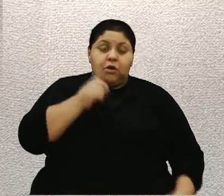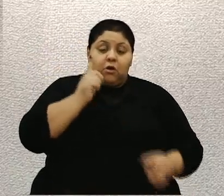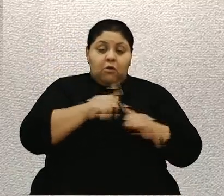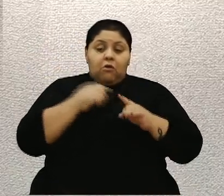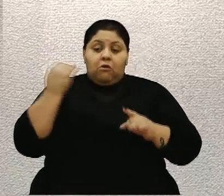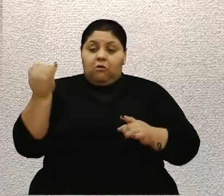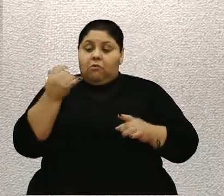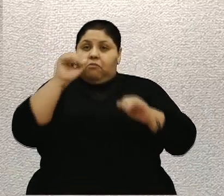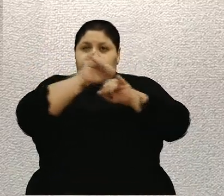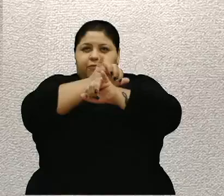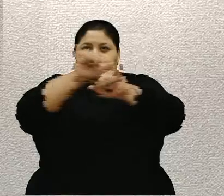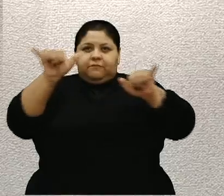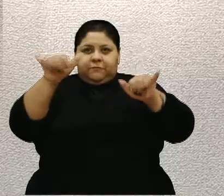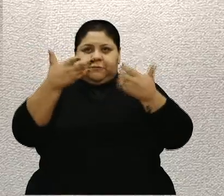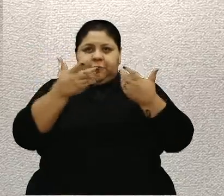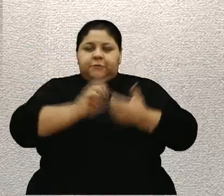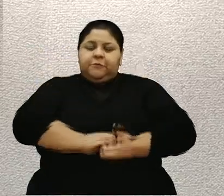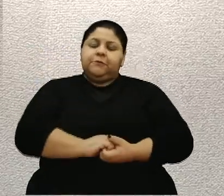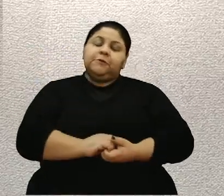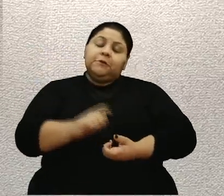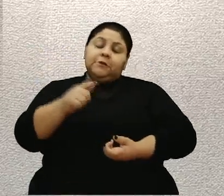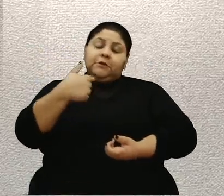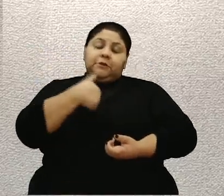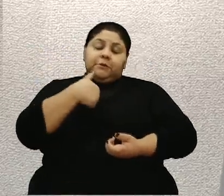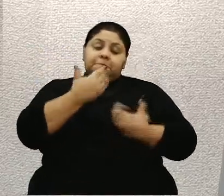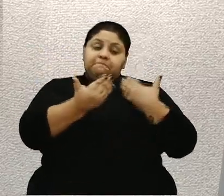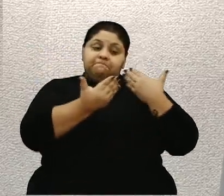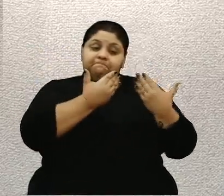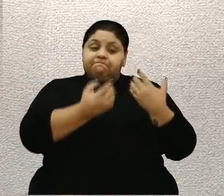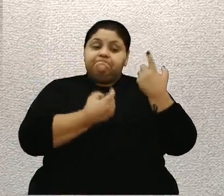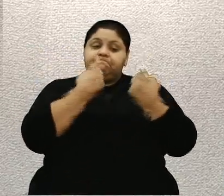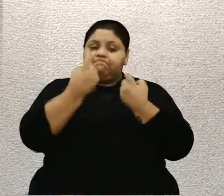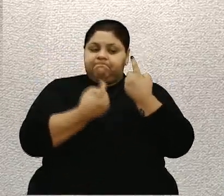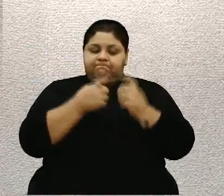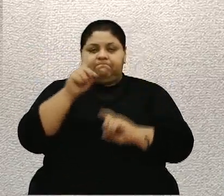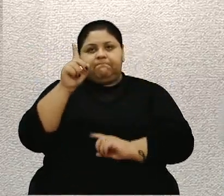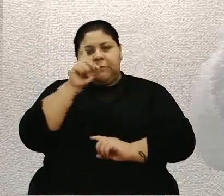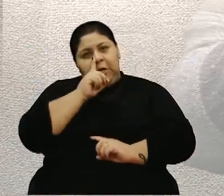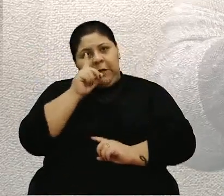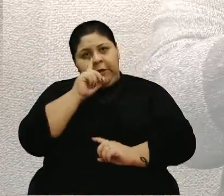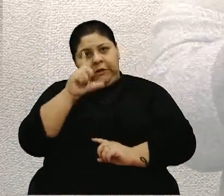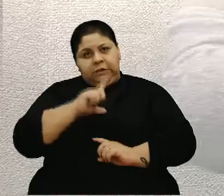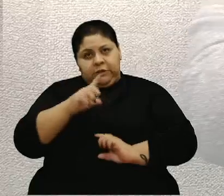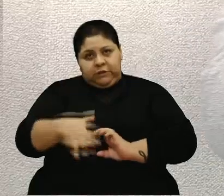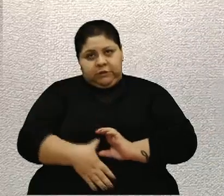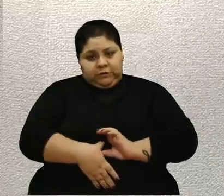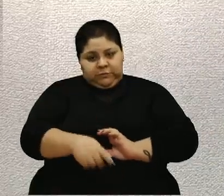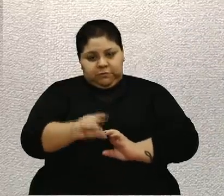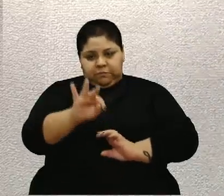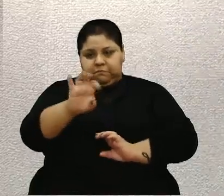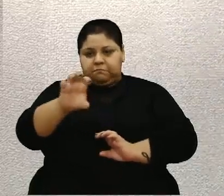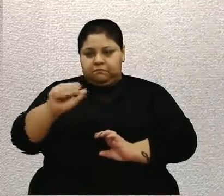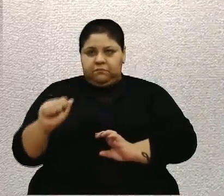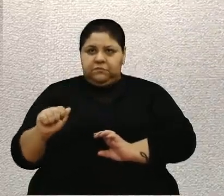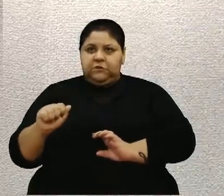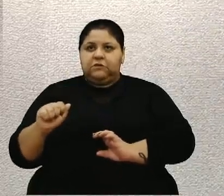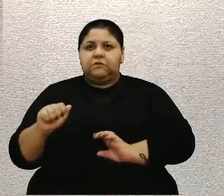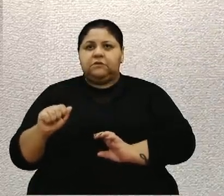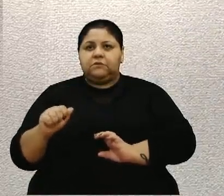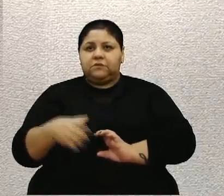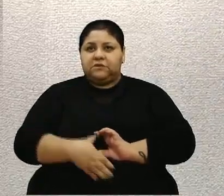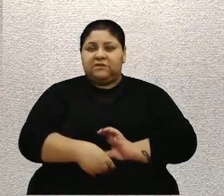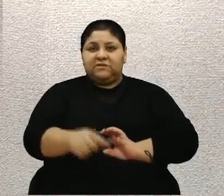sua explanação. Eu tive questionamentos de algumas mães que têm filhos com TA. O filho